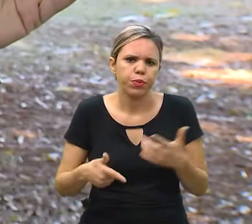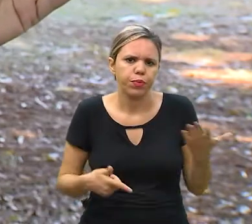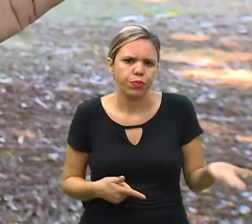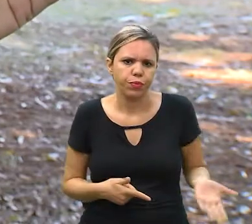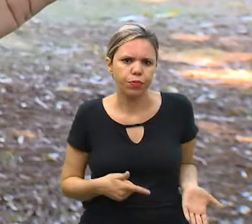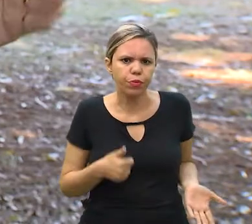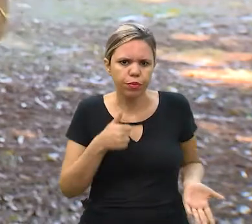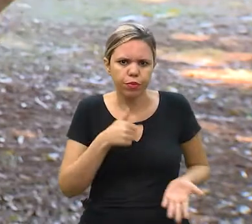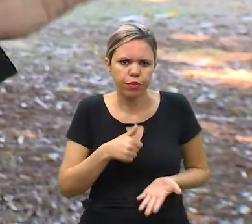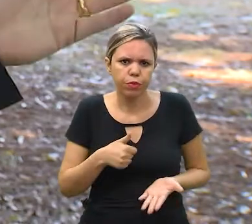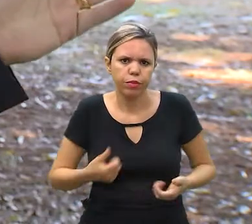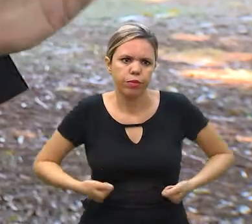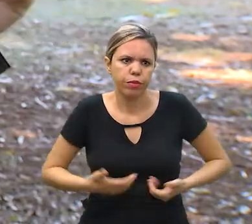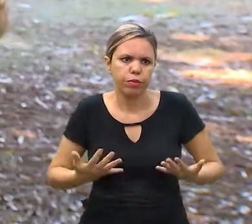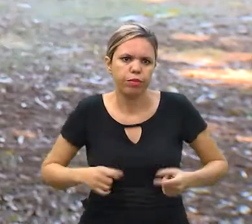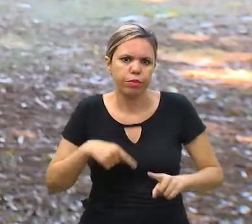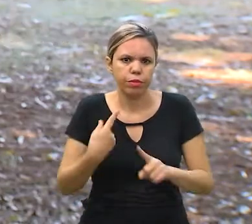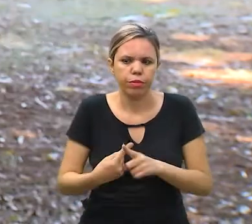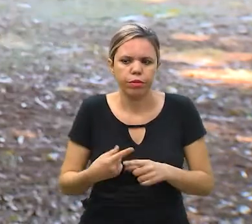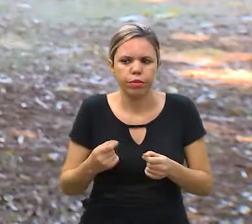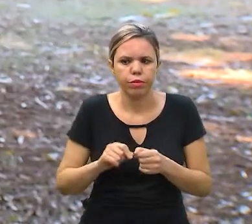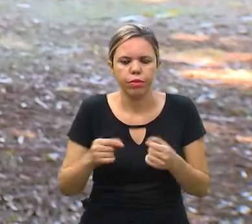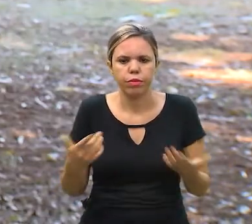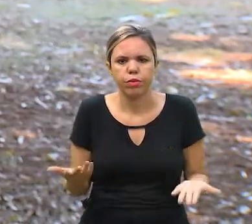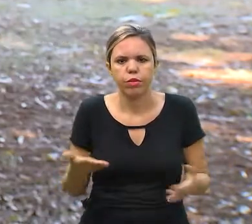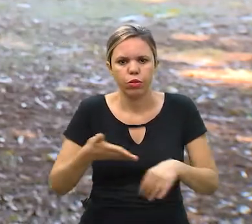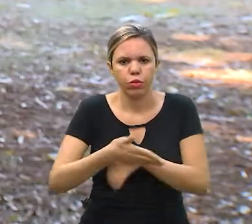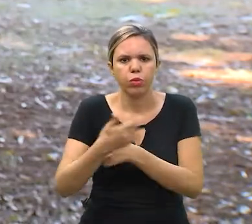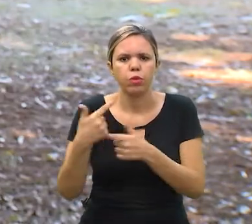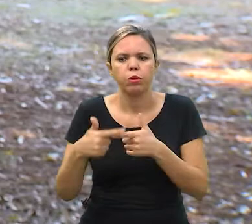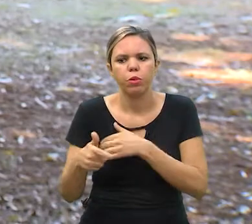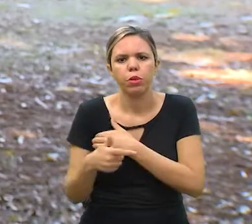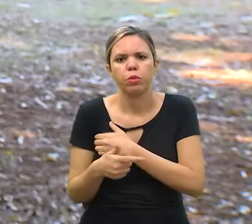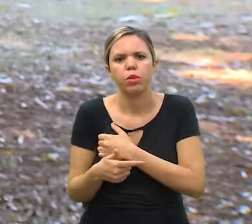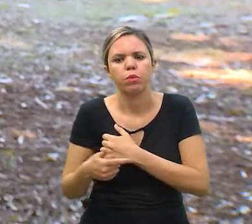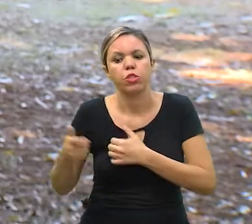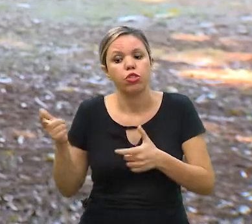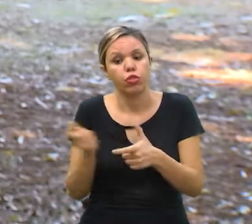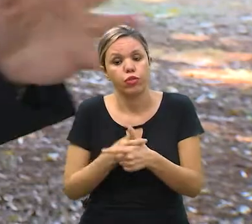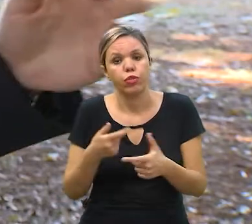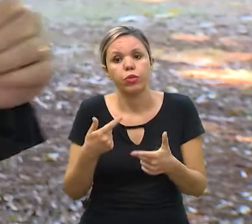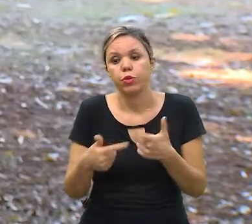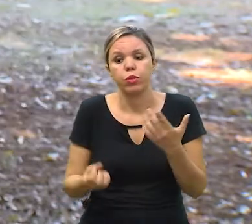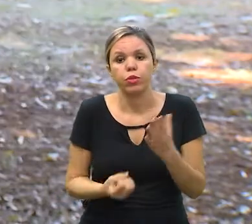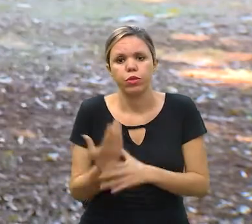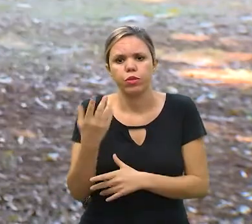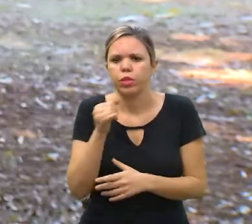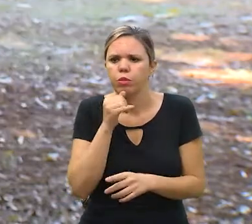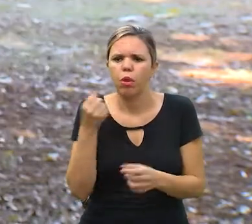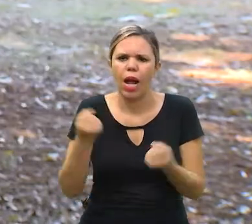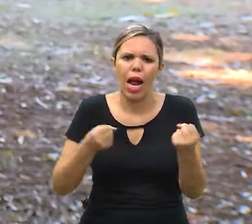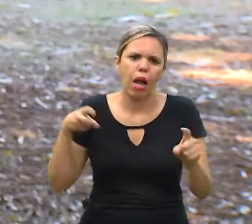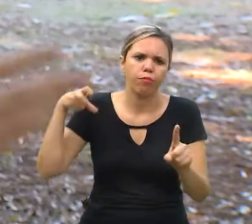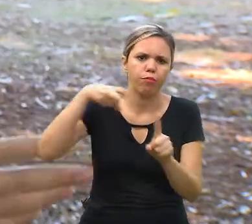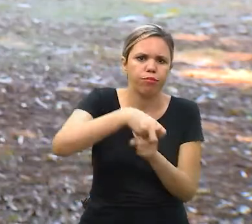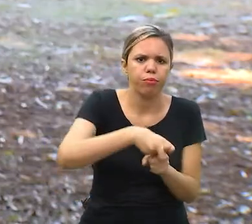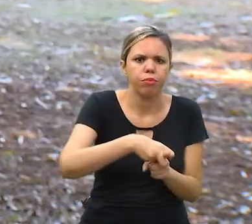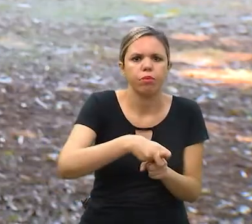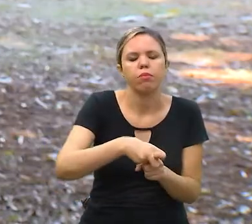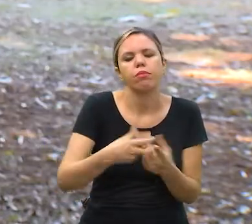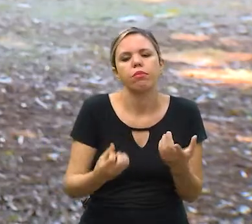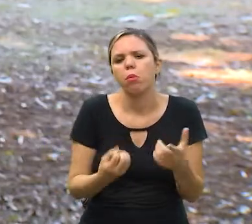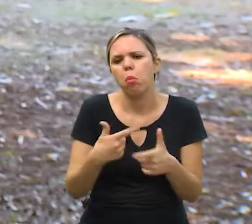dela gastar mais do que ela deveria, ou ela entrou naquela situação porque realmente foi algo que aconteceu, como uma batida de um carro, por exemplo, um